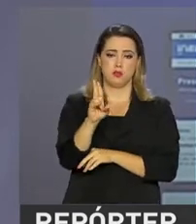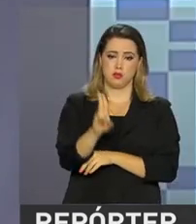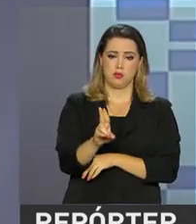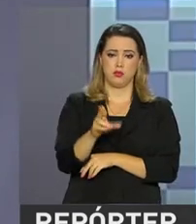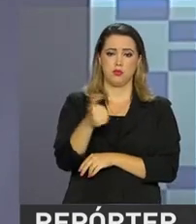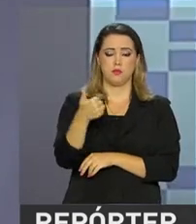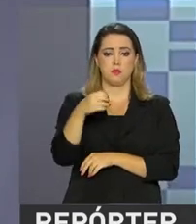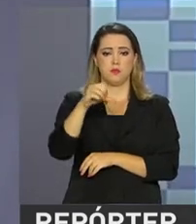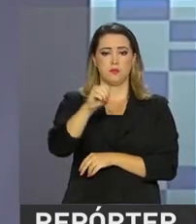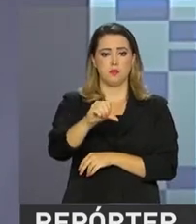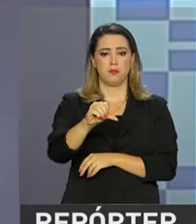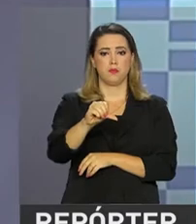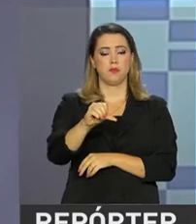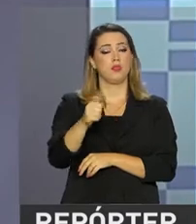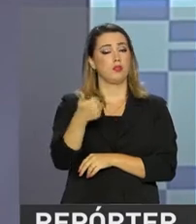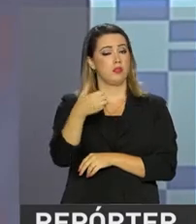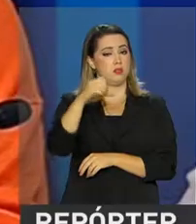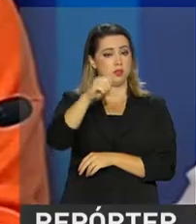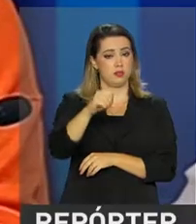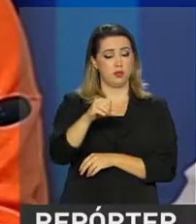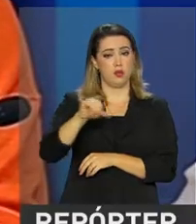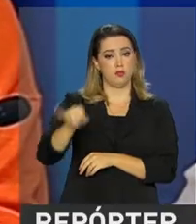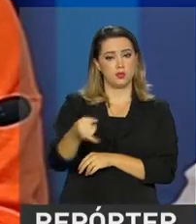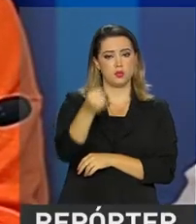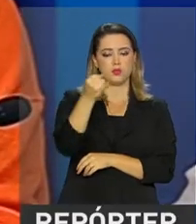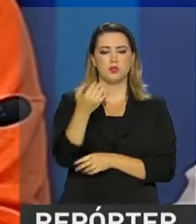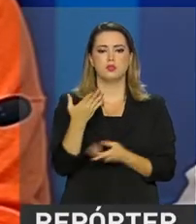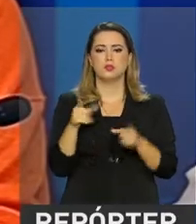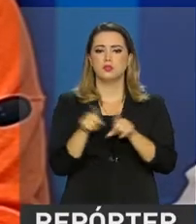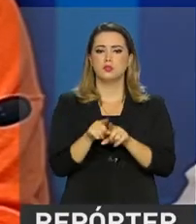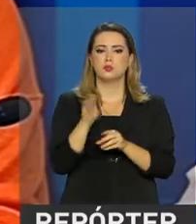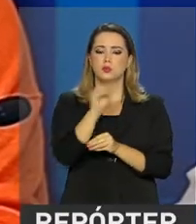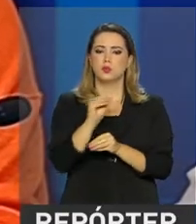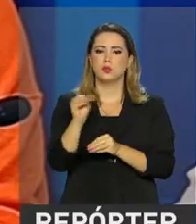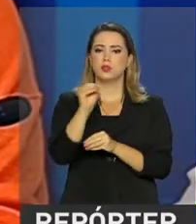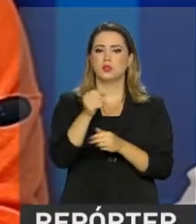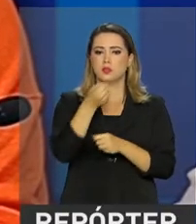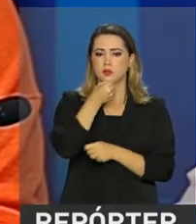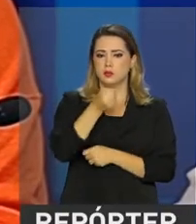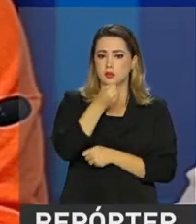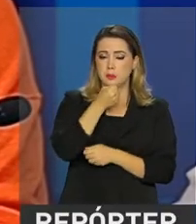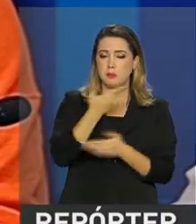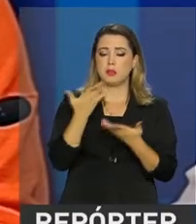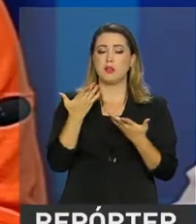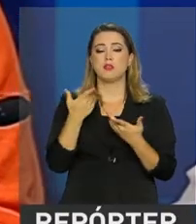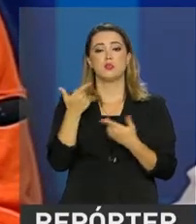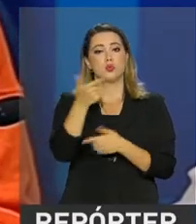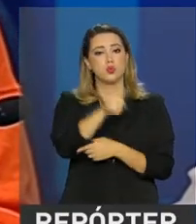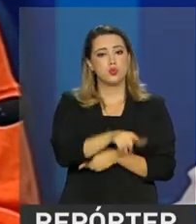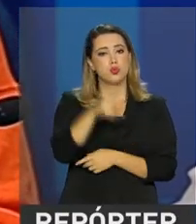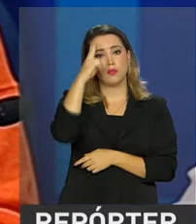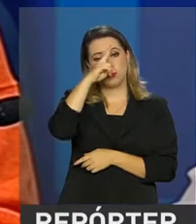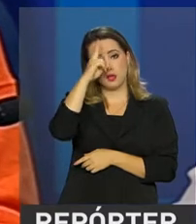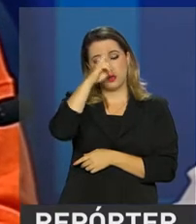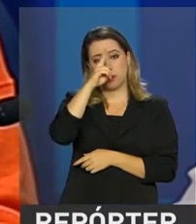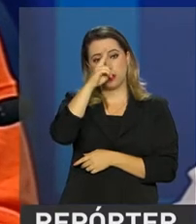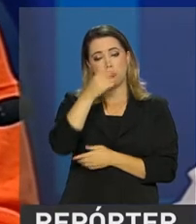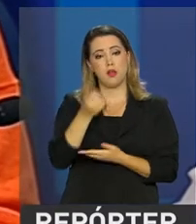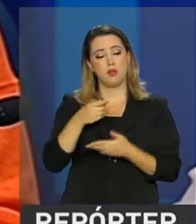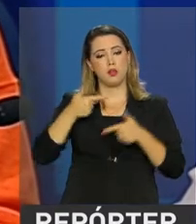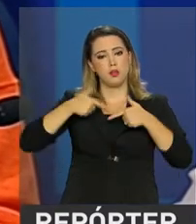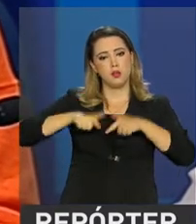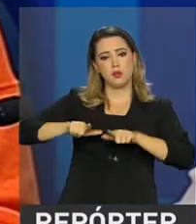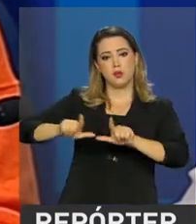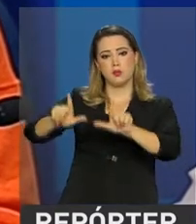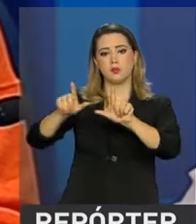19 de janeiro. O atendimento da imprensa, mais uma vez lembrar que o prêmio de jornalismo, o